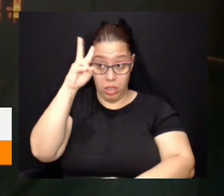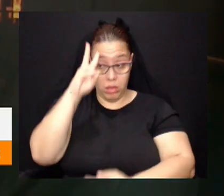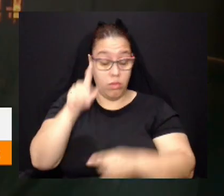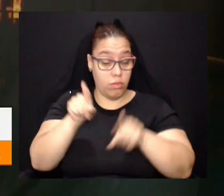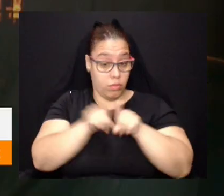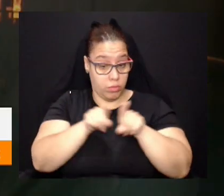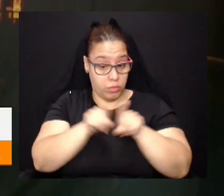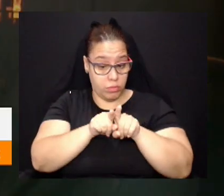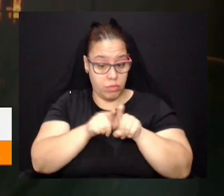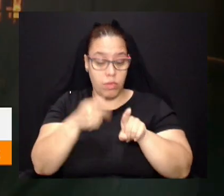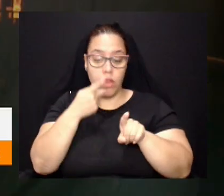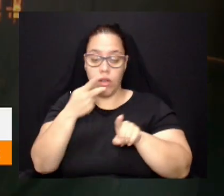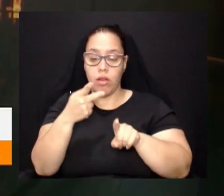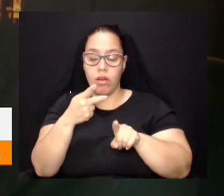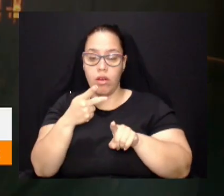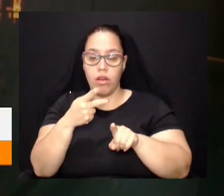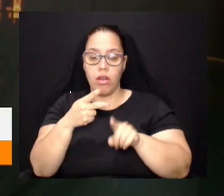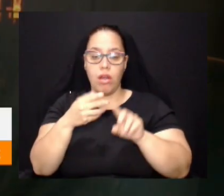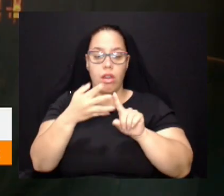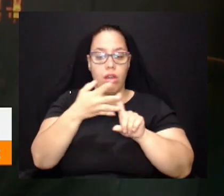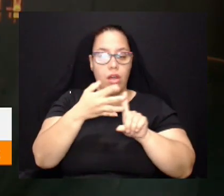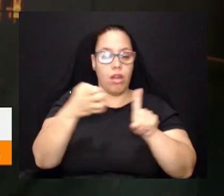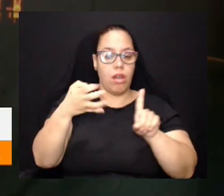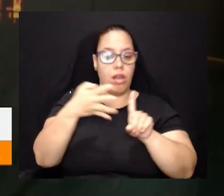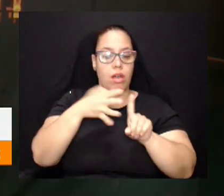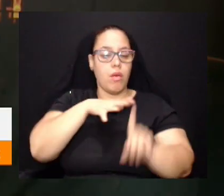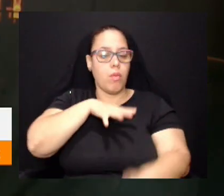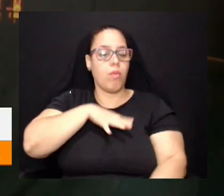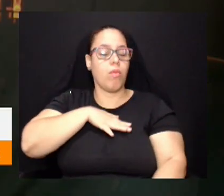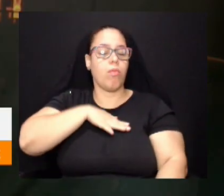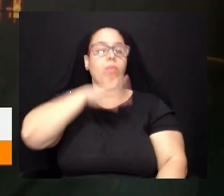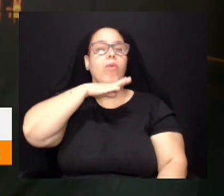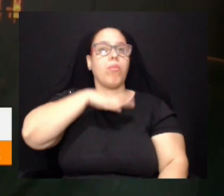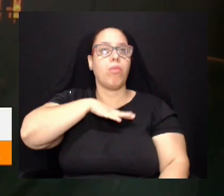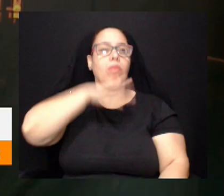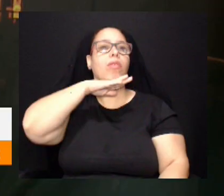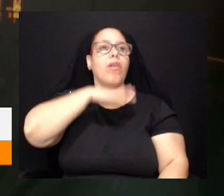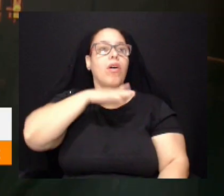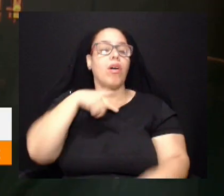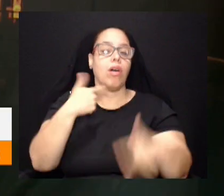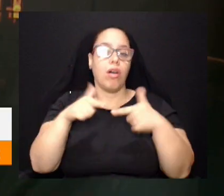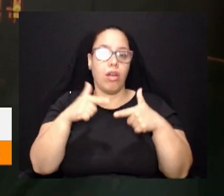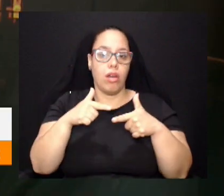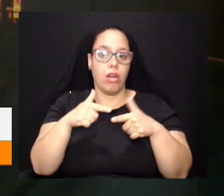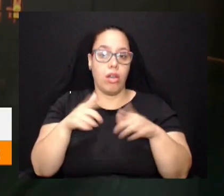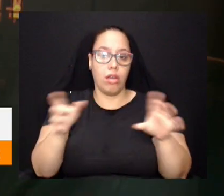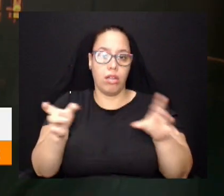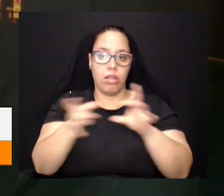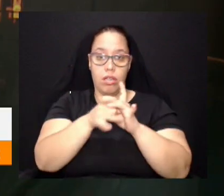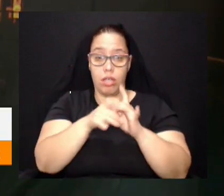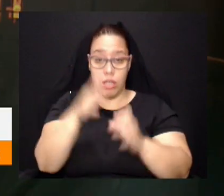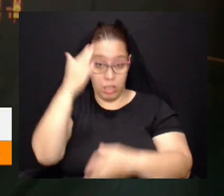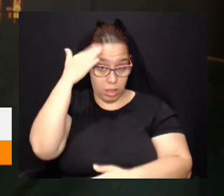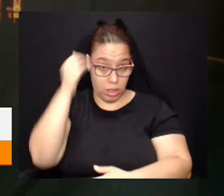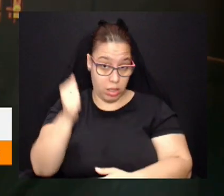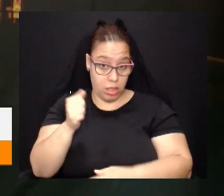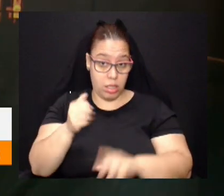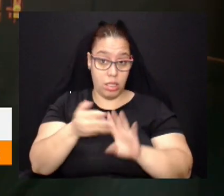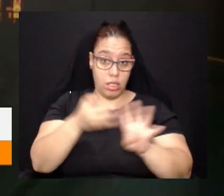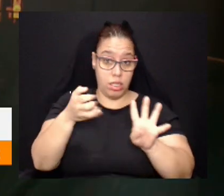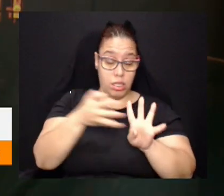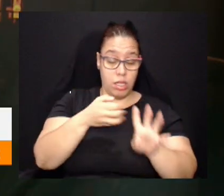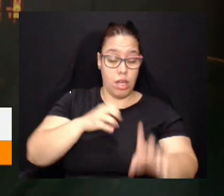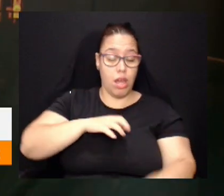muito em burnout, né? Burnout, burnout, burnout. Trabalho. Você fala burnout aliado ao trabalho. Você sabia que tem burnout